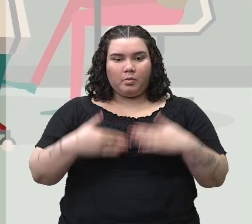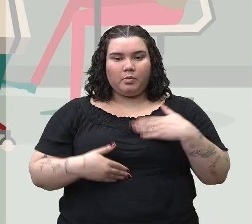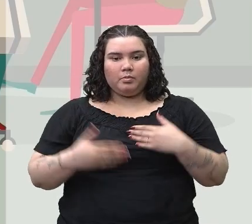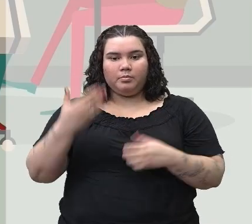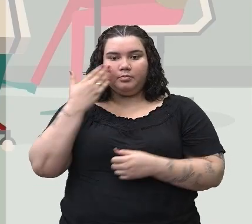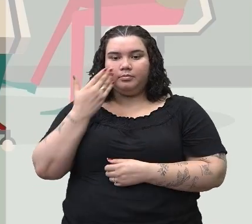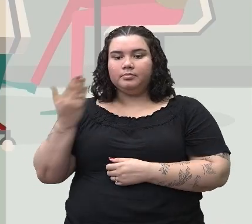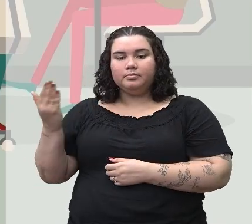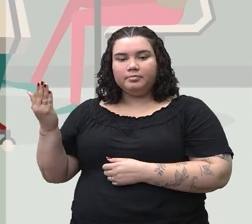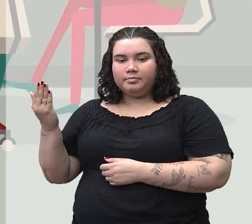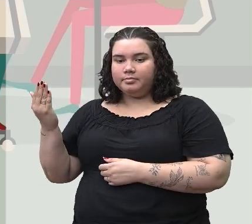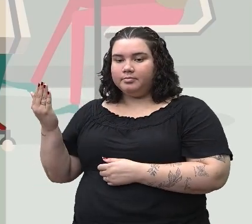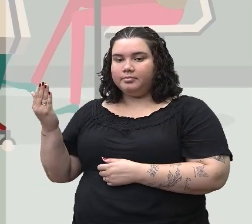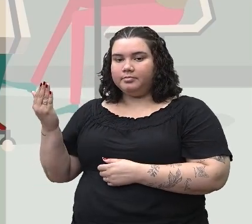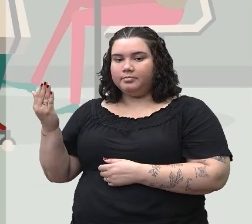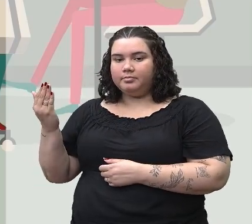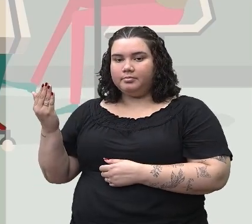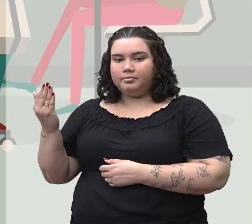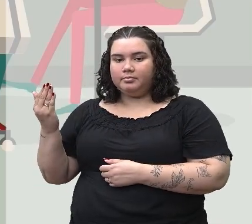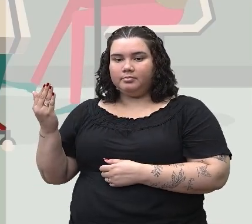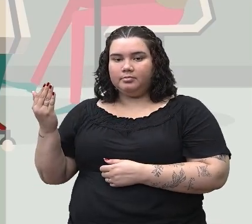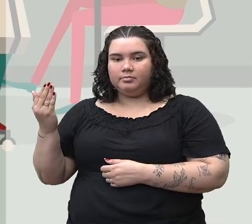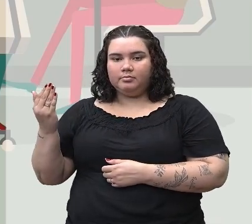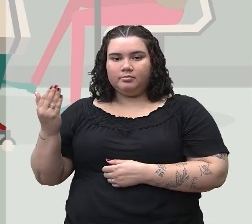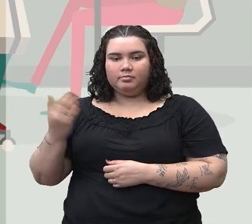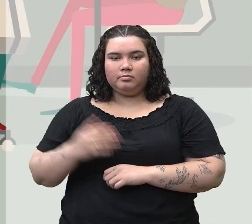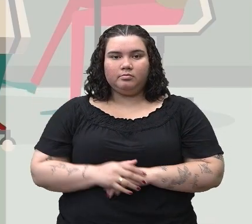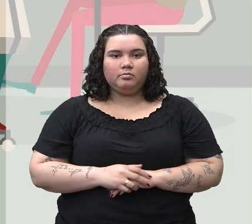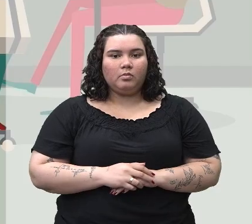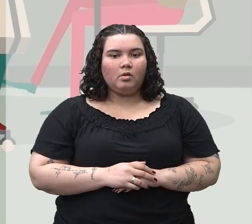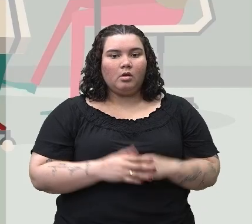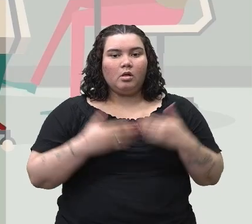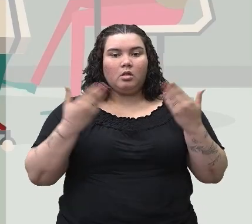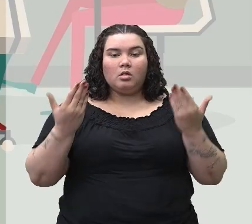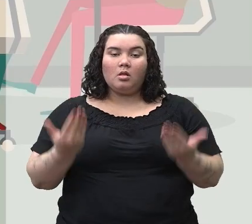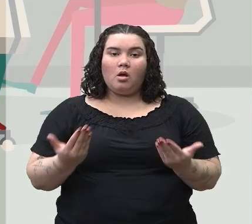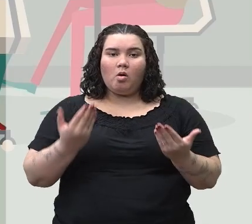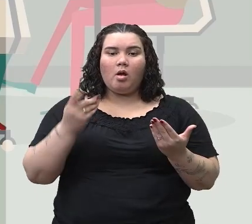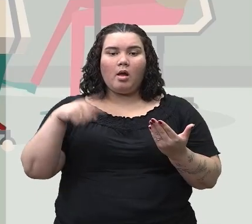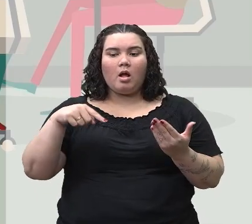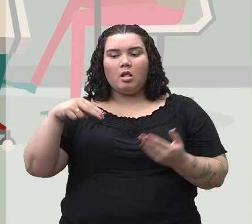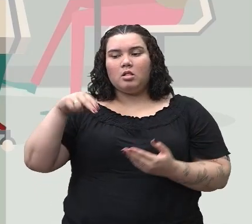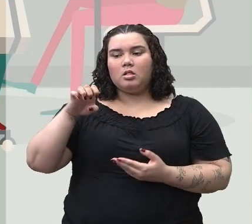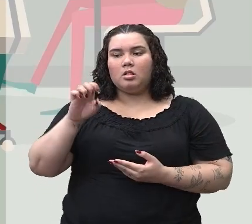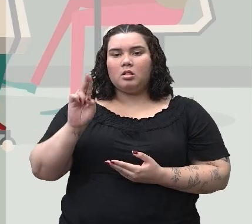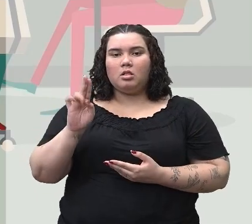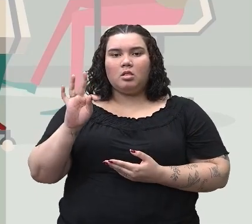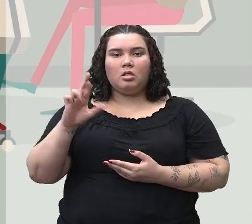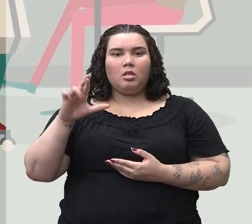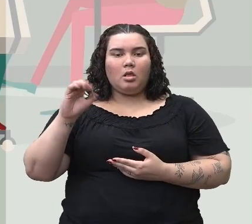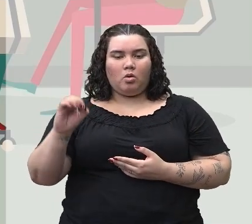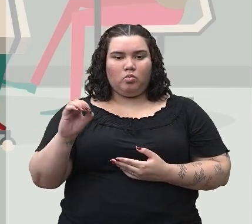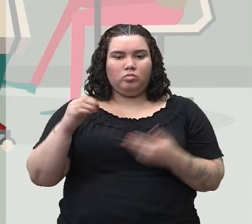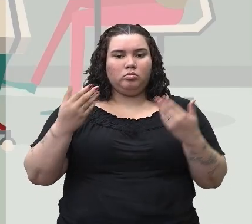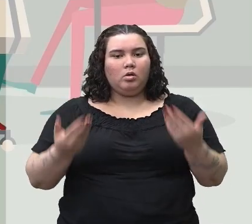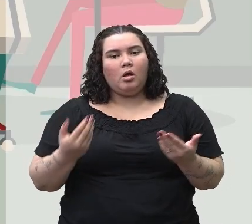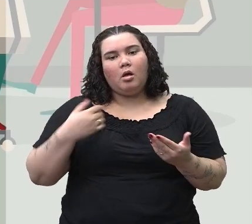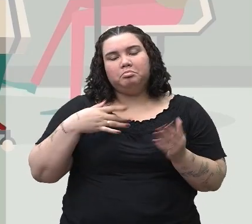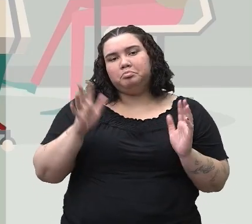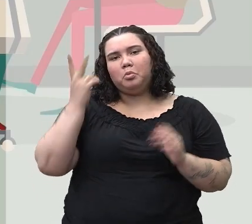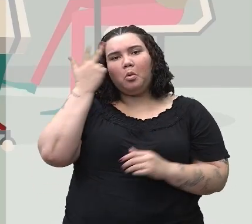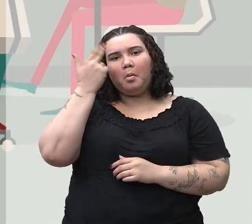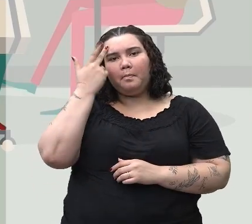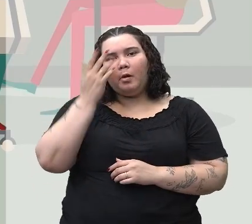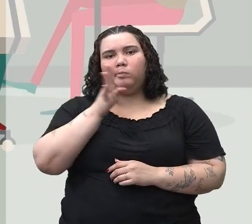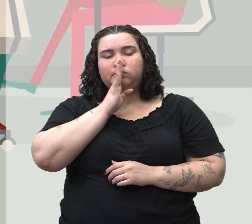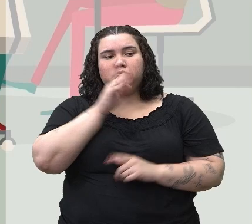é a postura neutra. Como o próprio nome já diz, passa uma ideia de neutralidade, que você só está assimilando